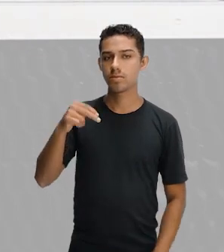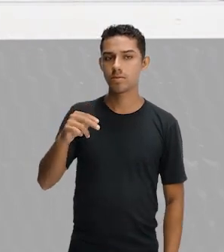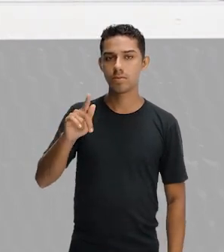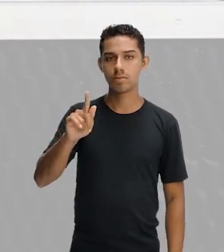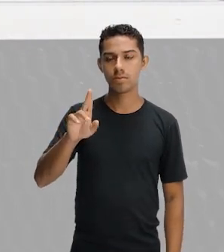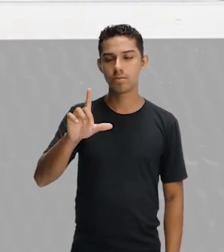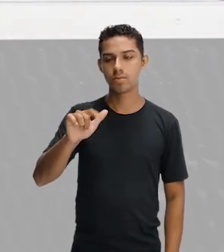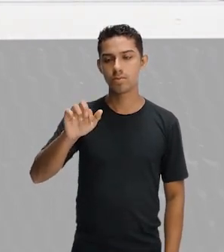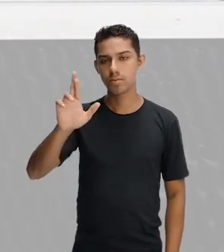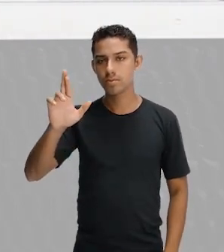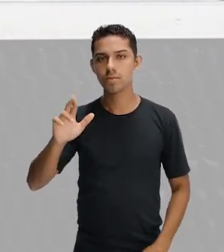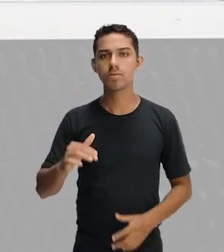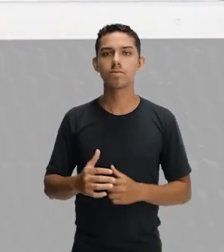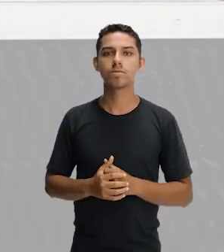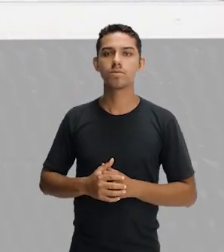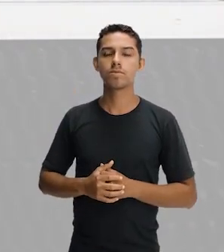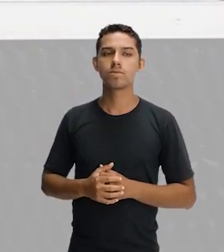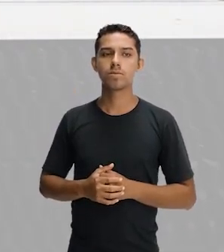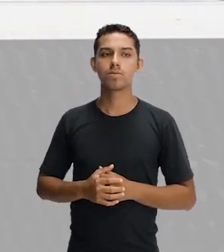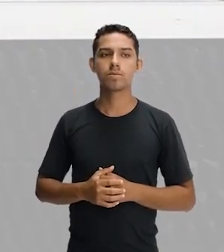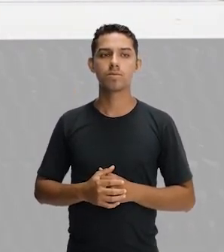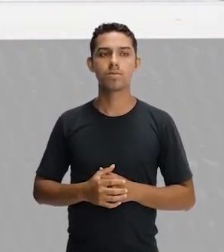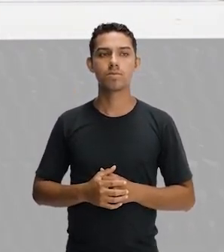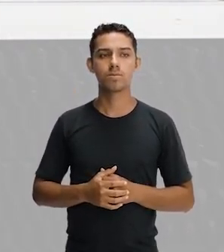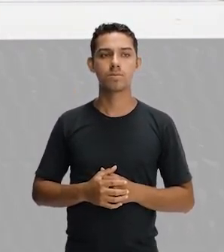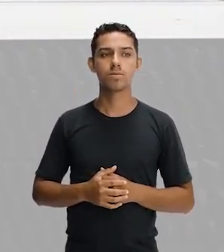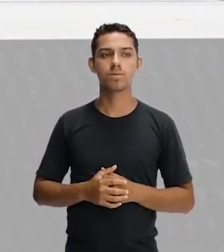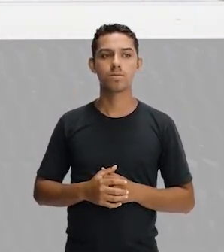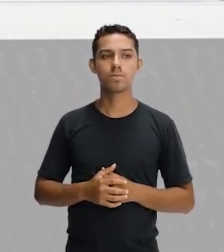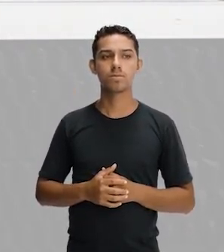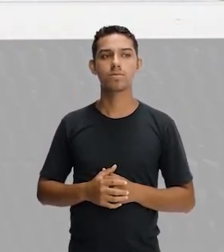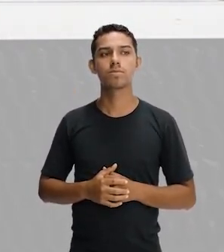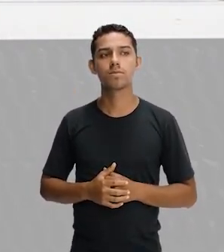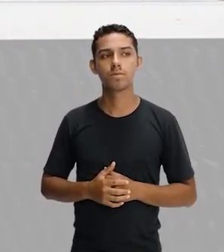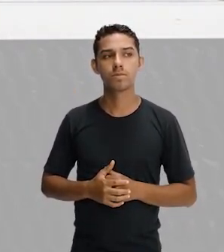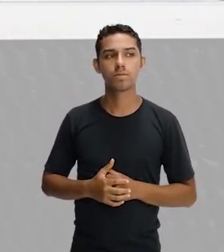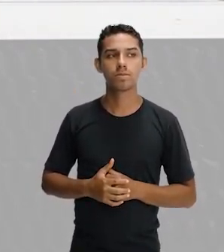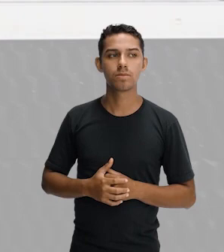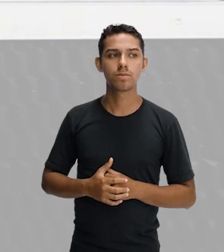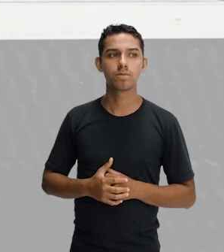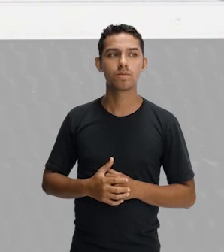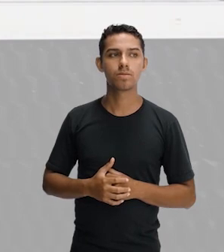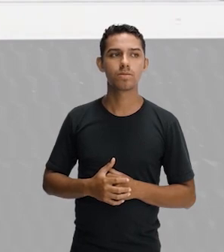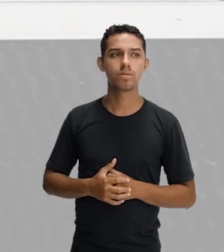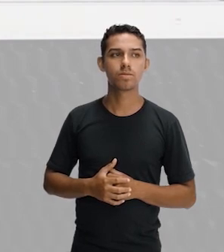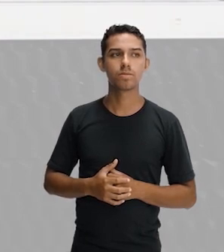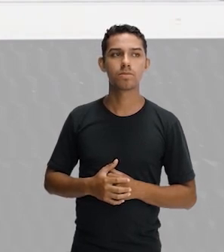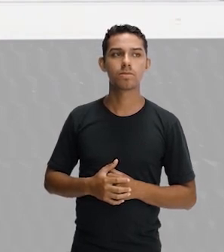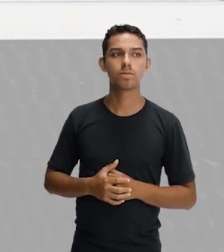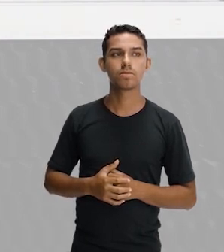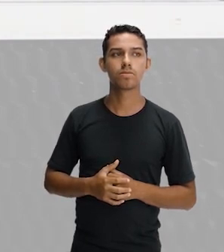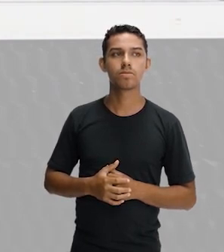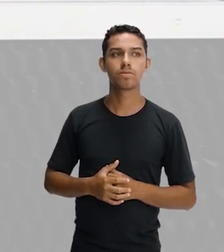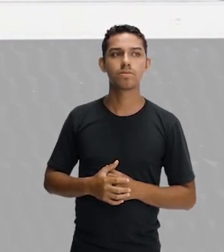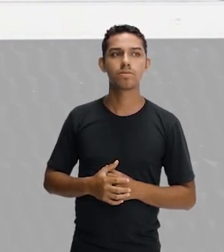função da velocidade linear. Tá certo? Vamos responder, né? Vou trazer ele para cá.